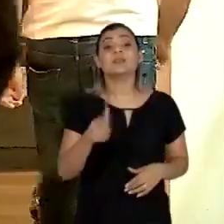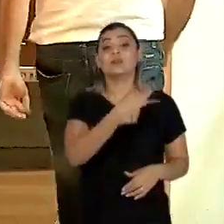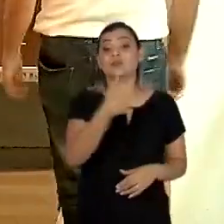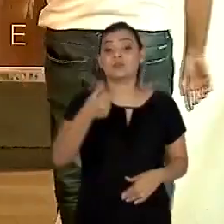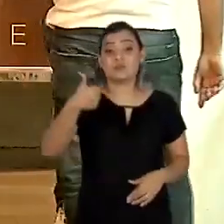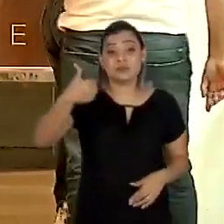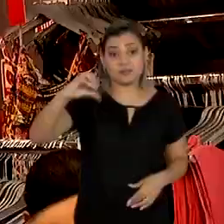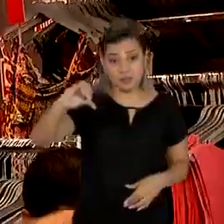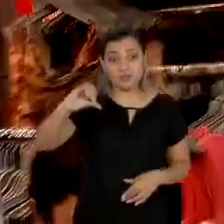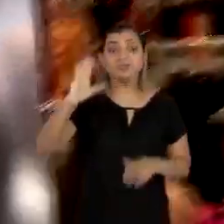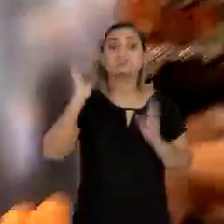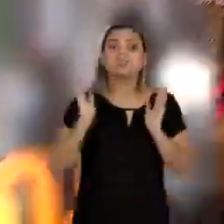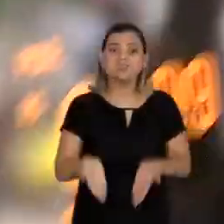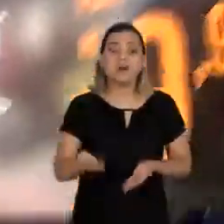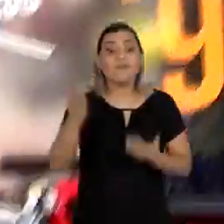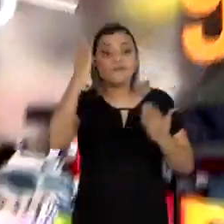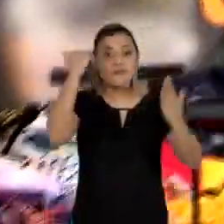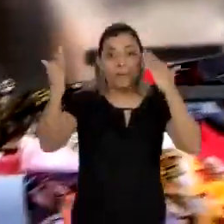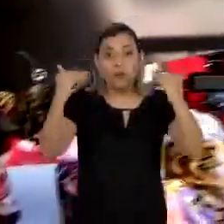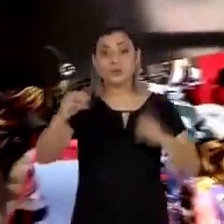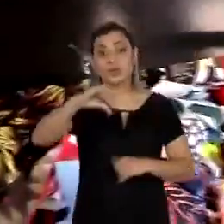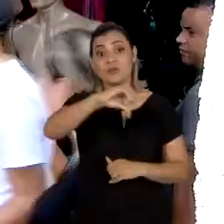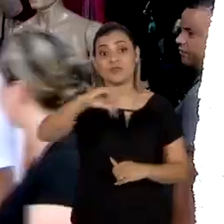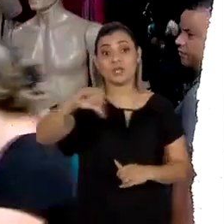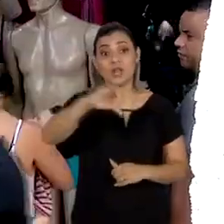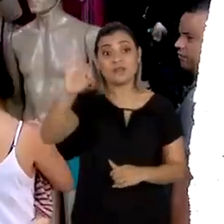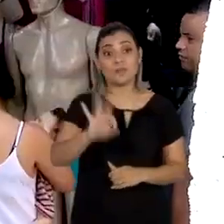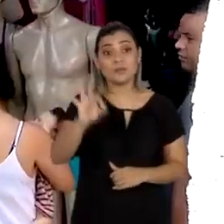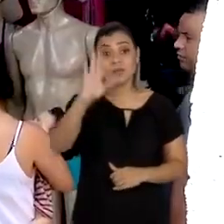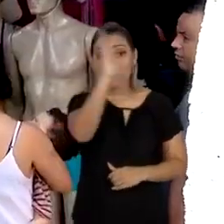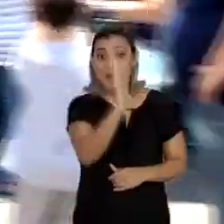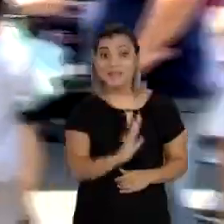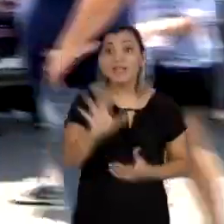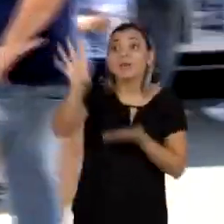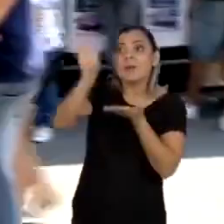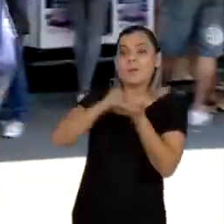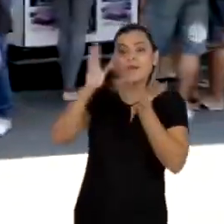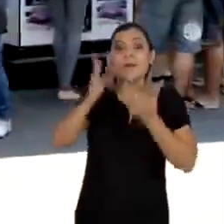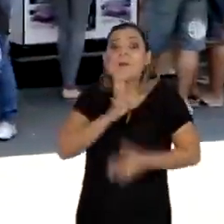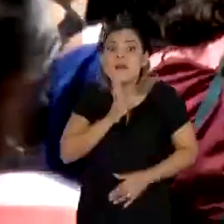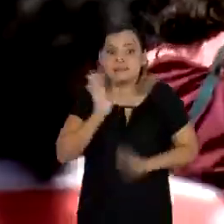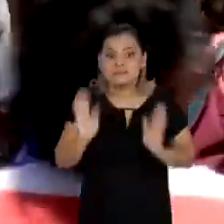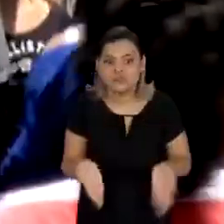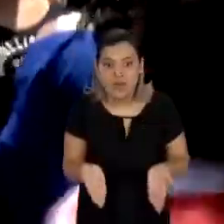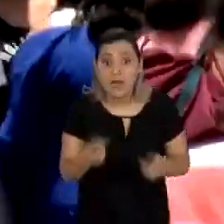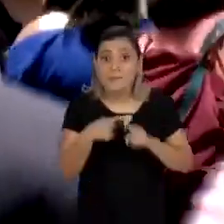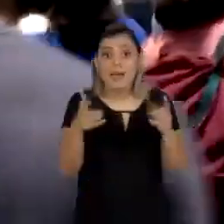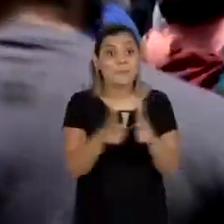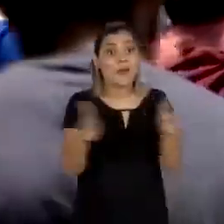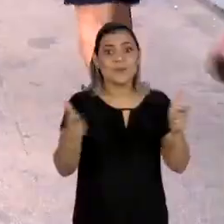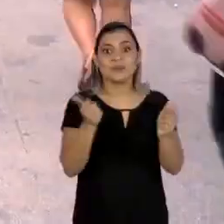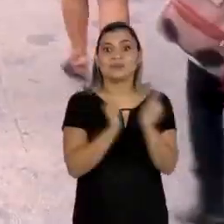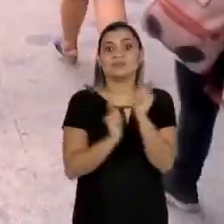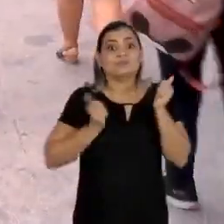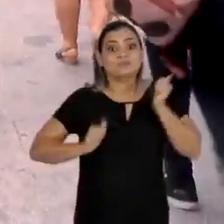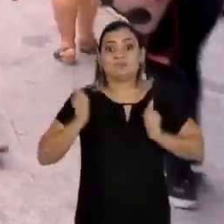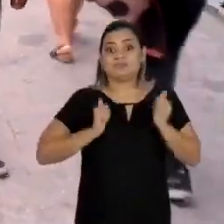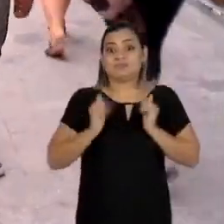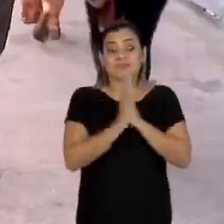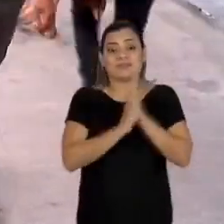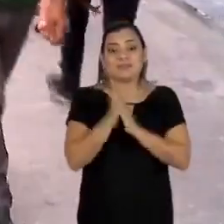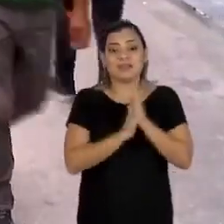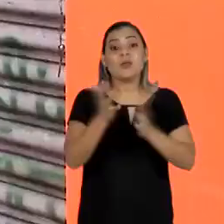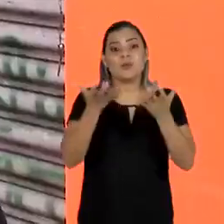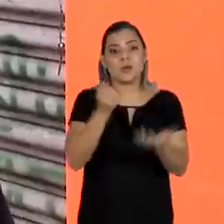década, passou a ser conhecida por 99% dos brasileiros. E muitos anseiam pela data. Estou pensando em